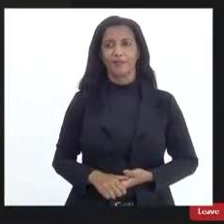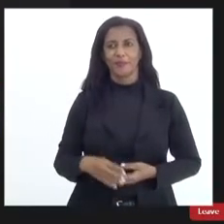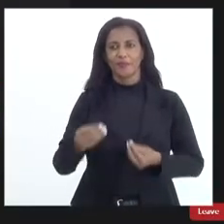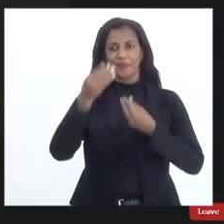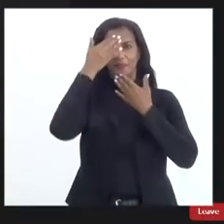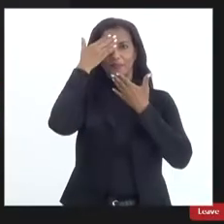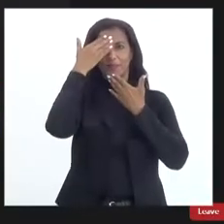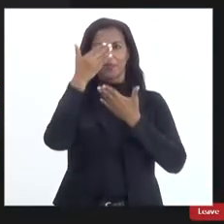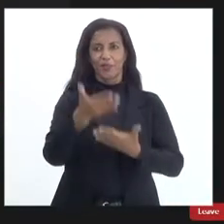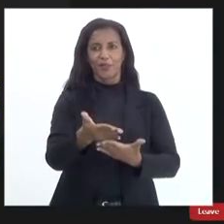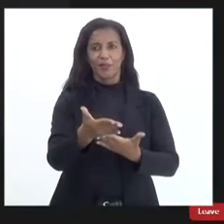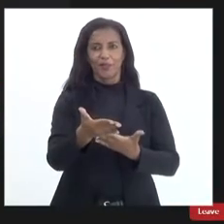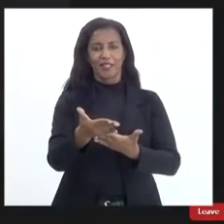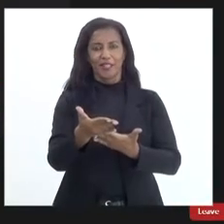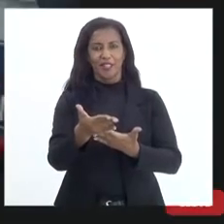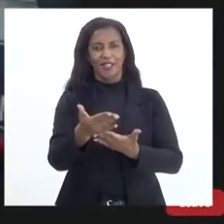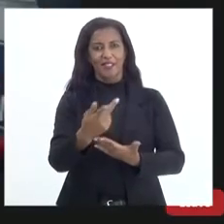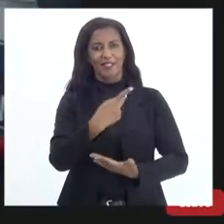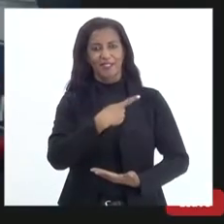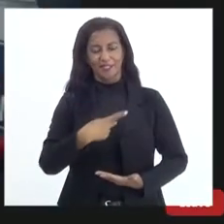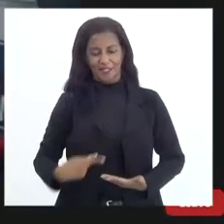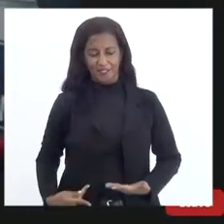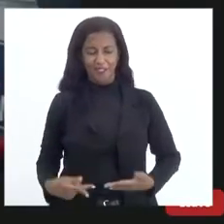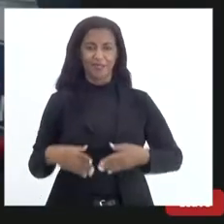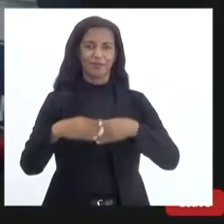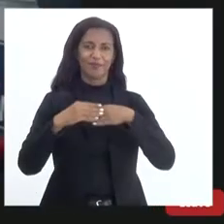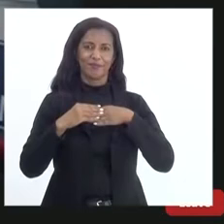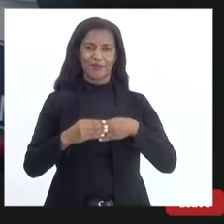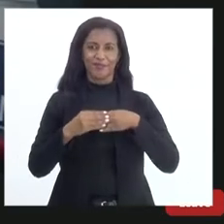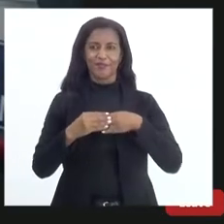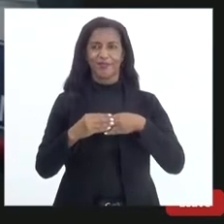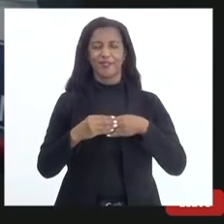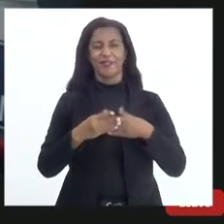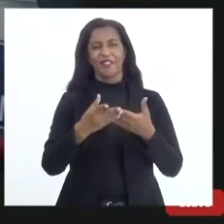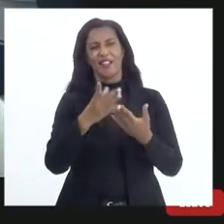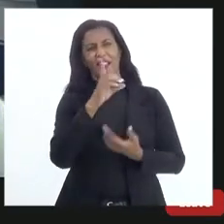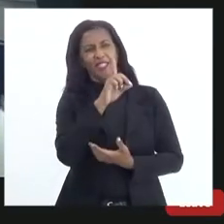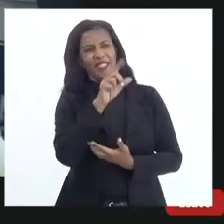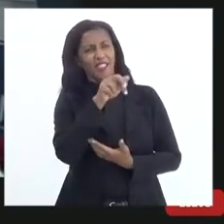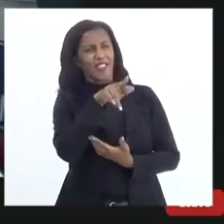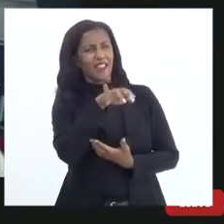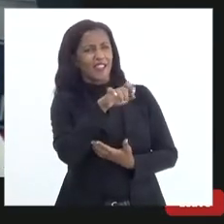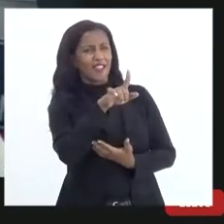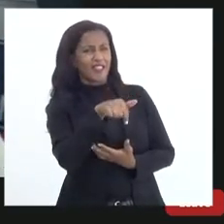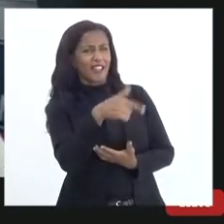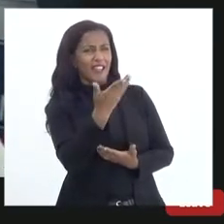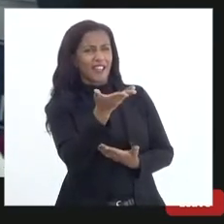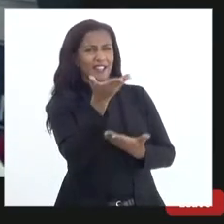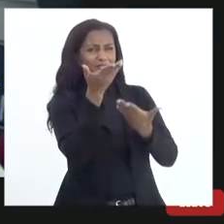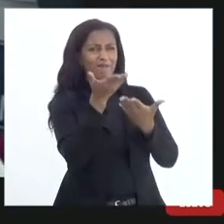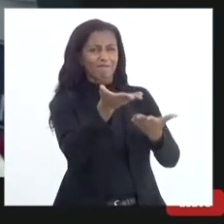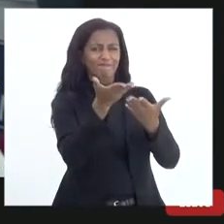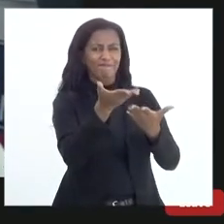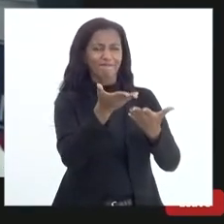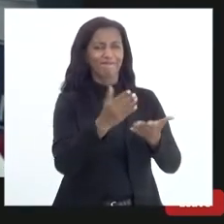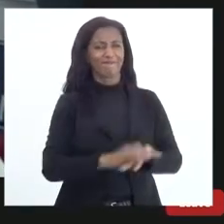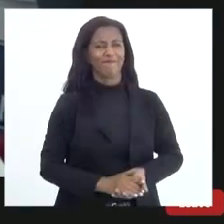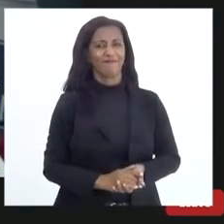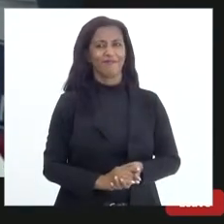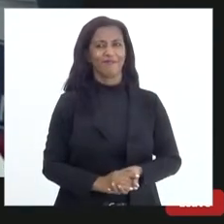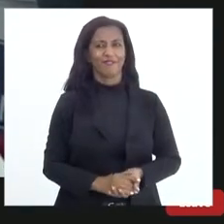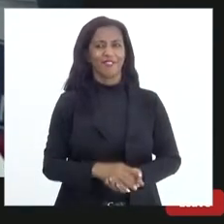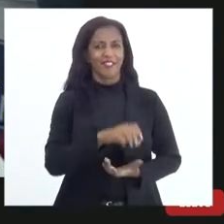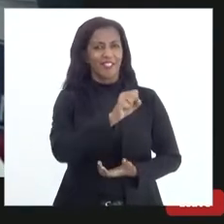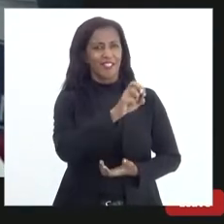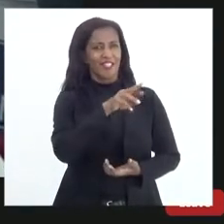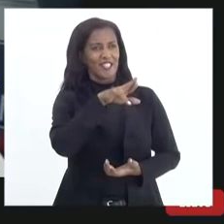obrigada, senhora presidenta. Cumprimentar a querida Daniele Magalhães, a nossa querida